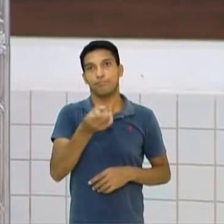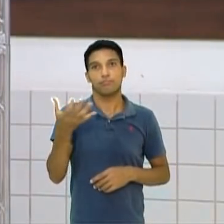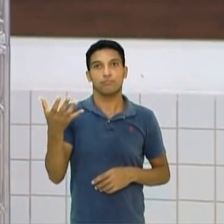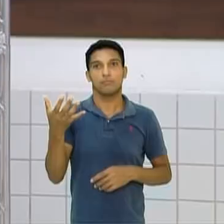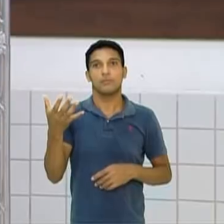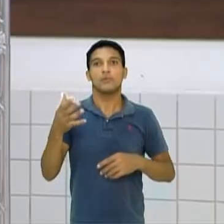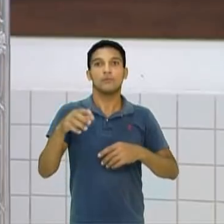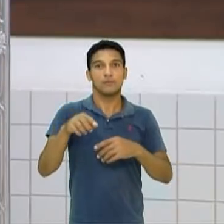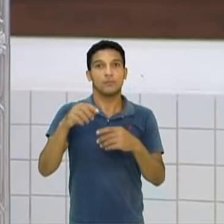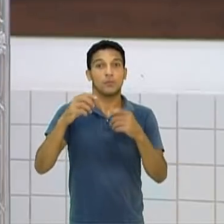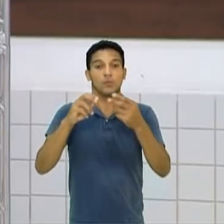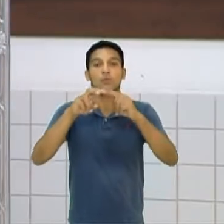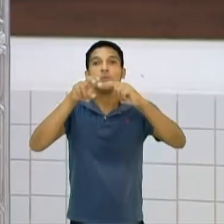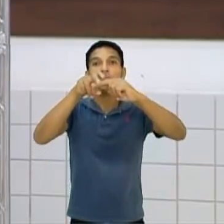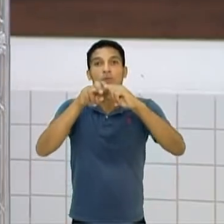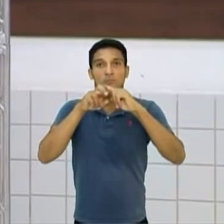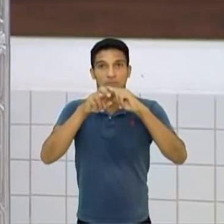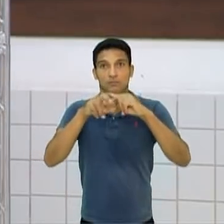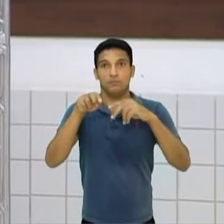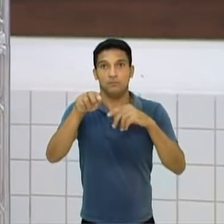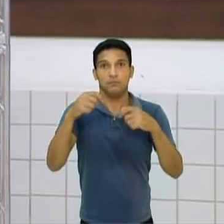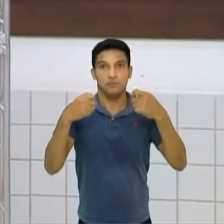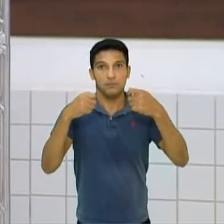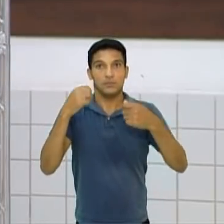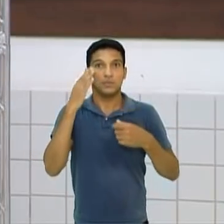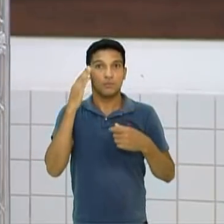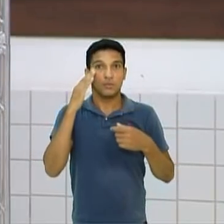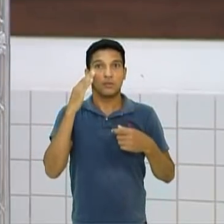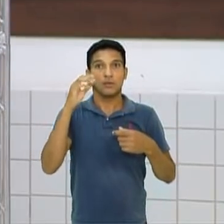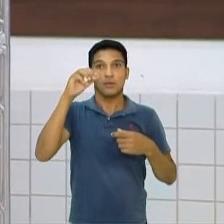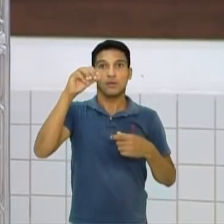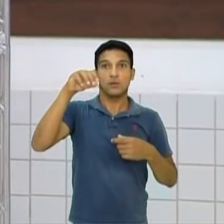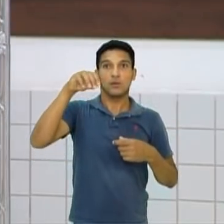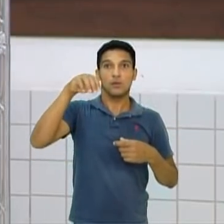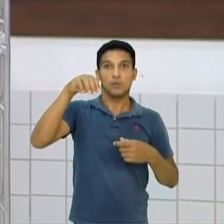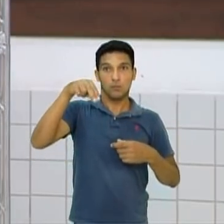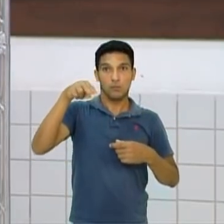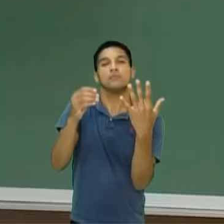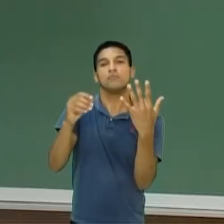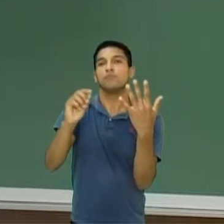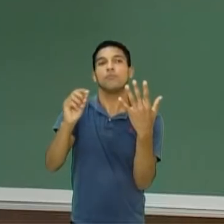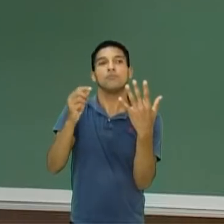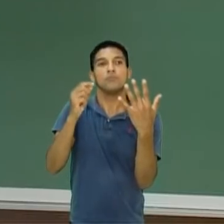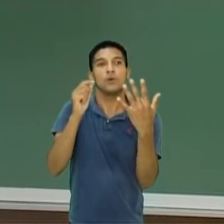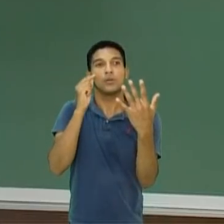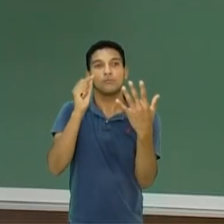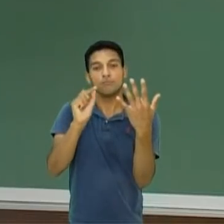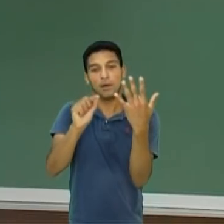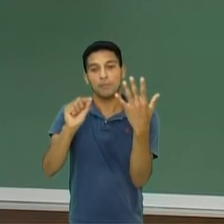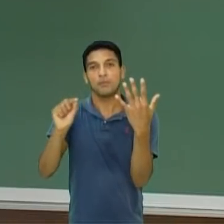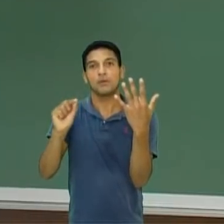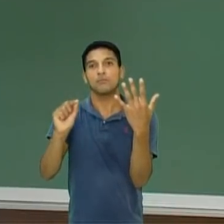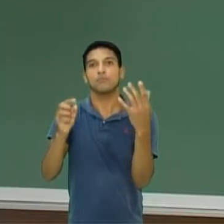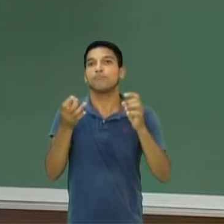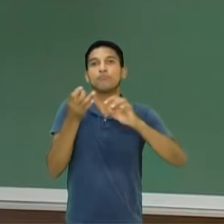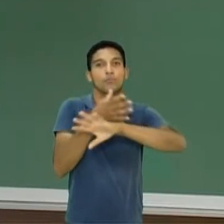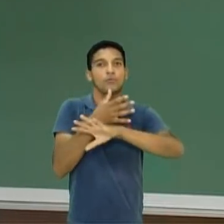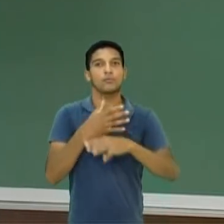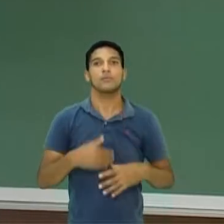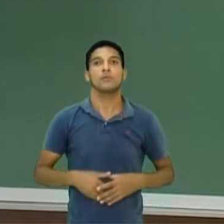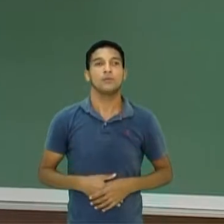pedia que você fizesse o quê? Pedia que você escrevesse os múltiplos do número 5. Então, eu dei